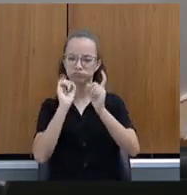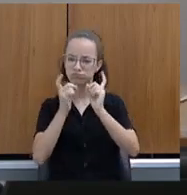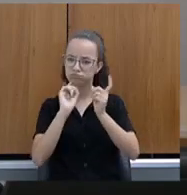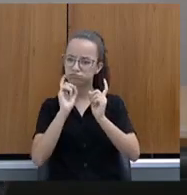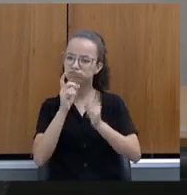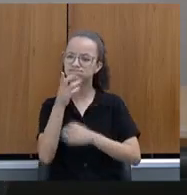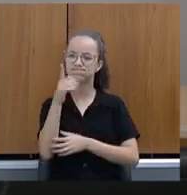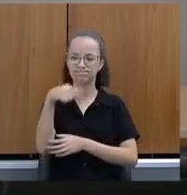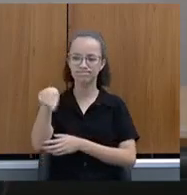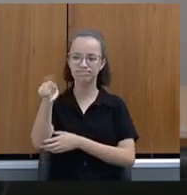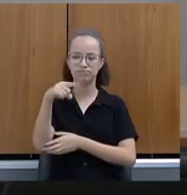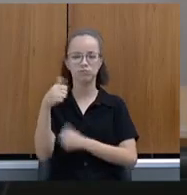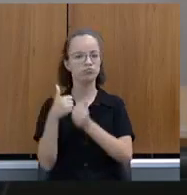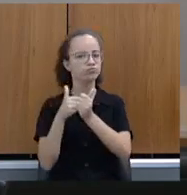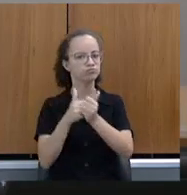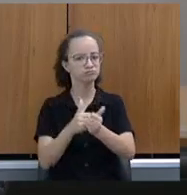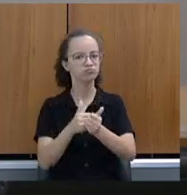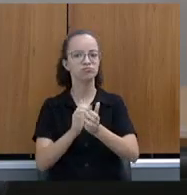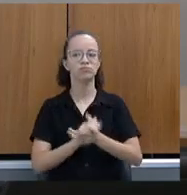parlamentares